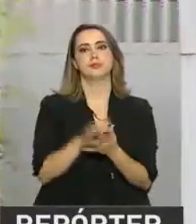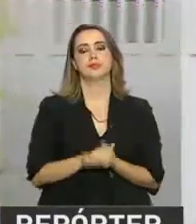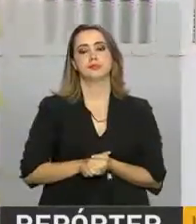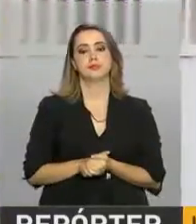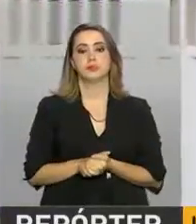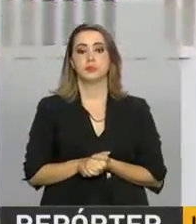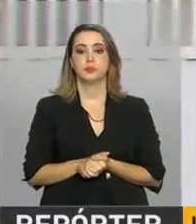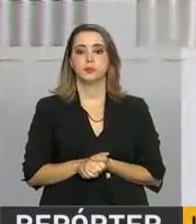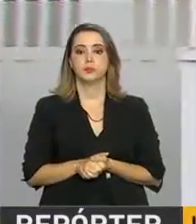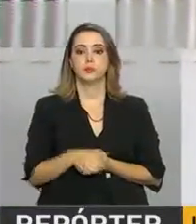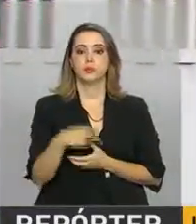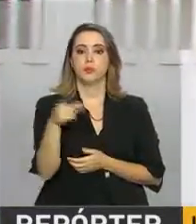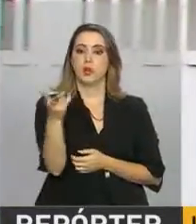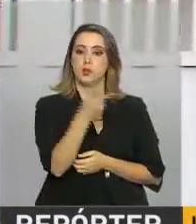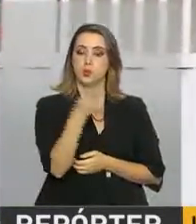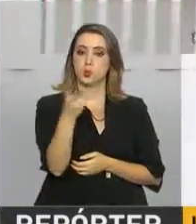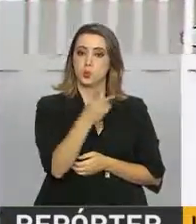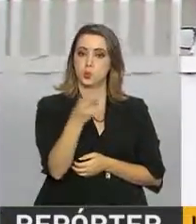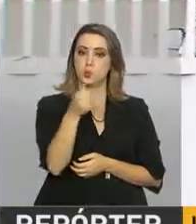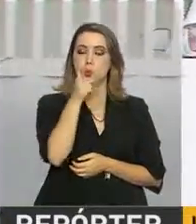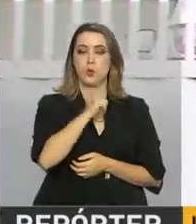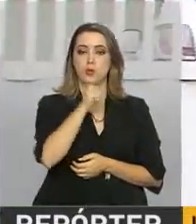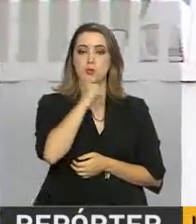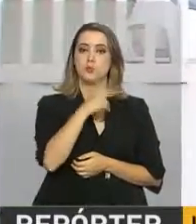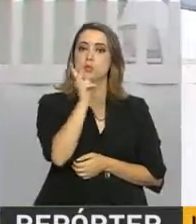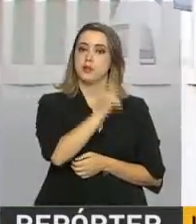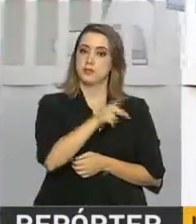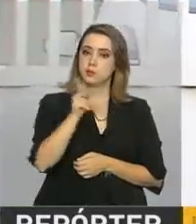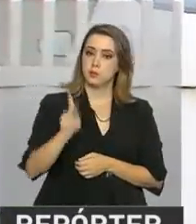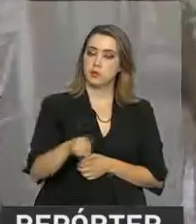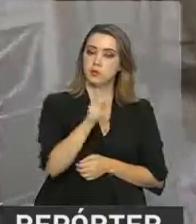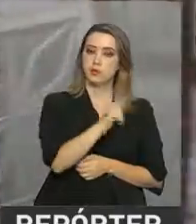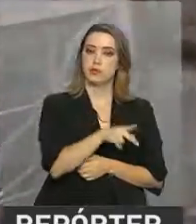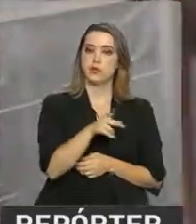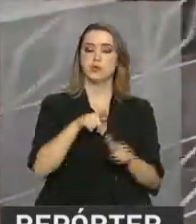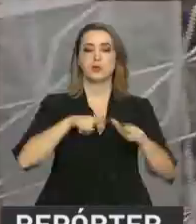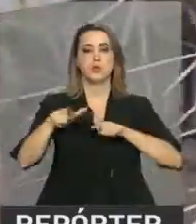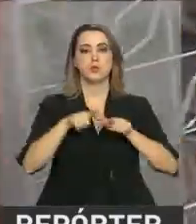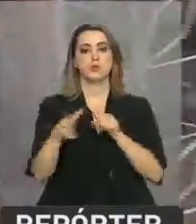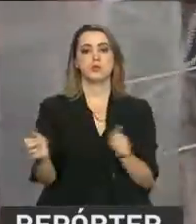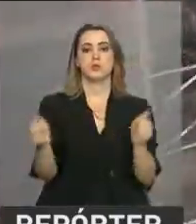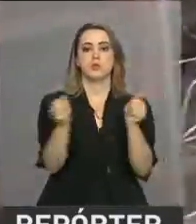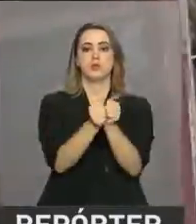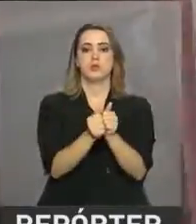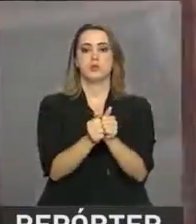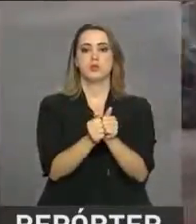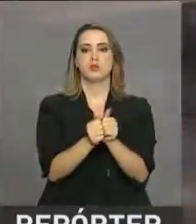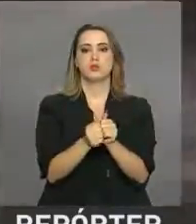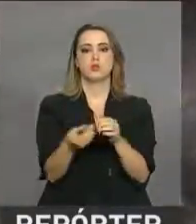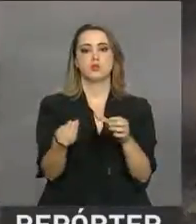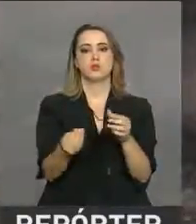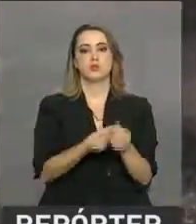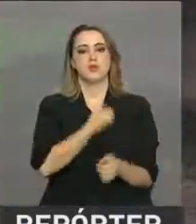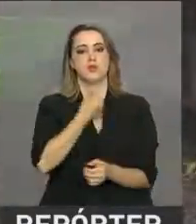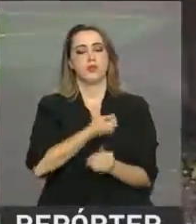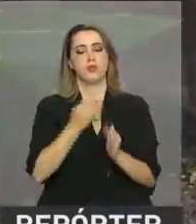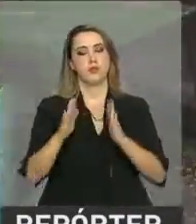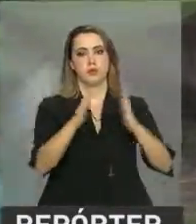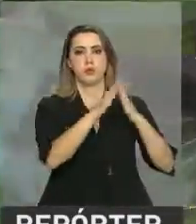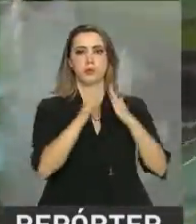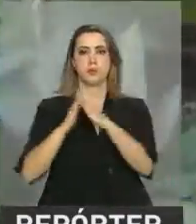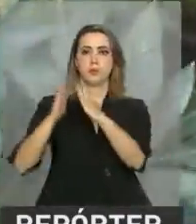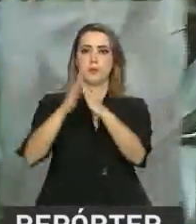elas são mulheres professoras e trabalho na mesma escola andré se diana dividem o mesmo tempo a